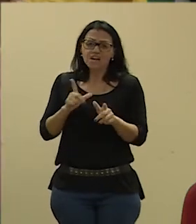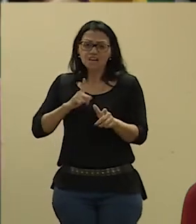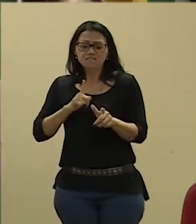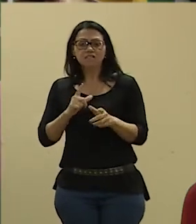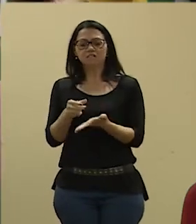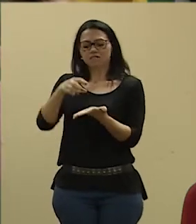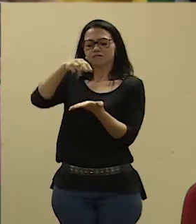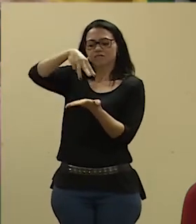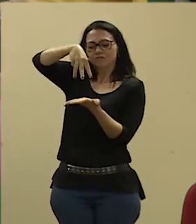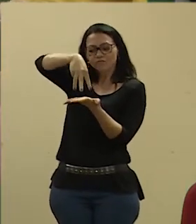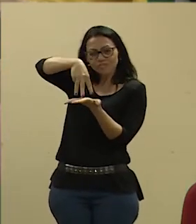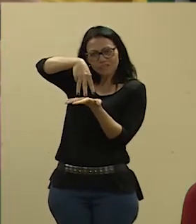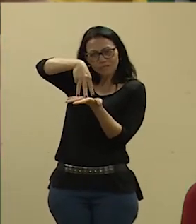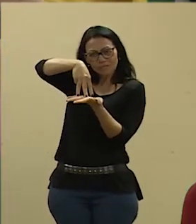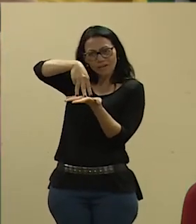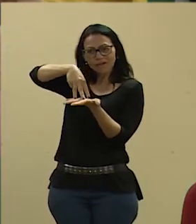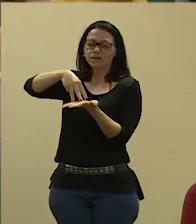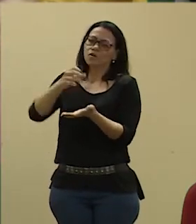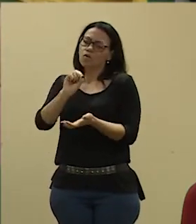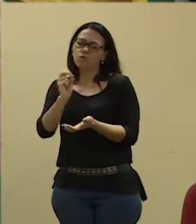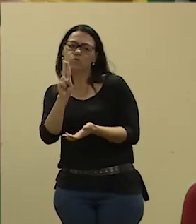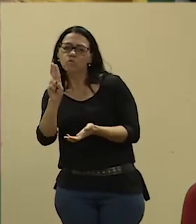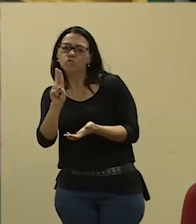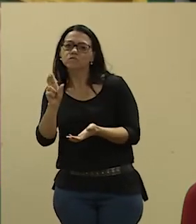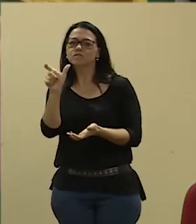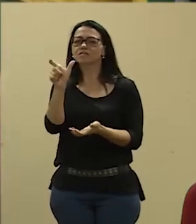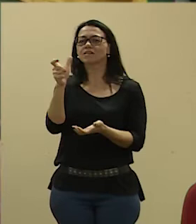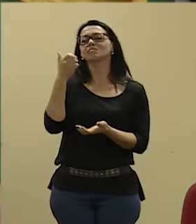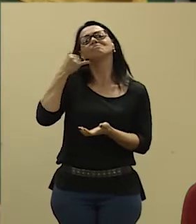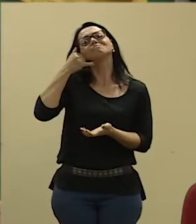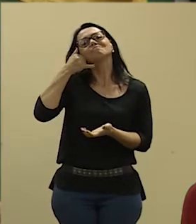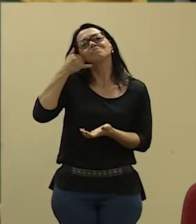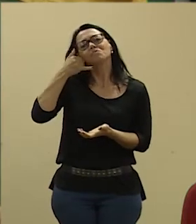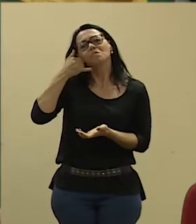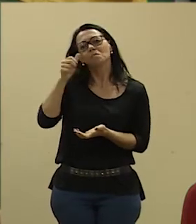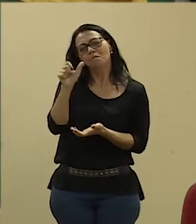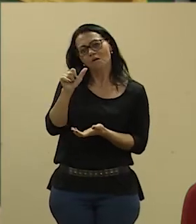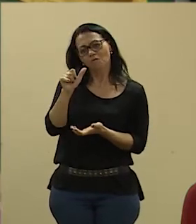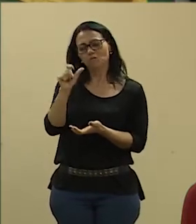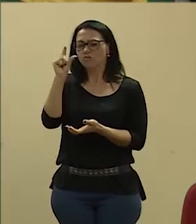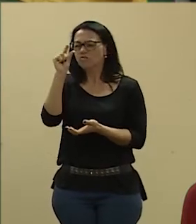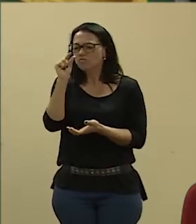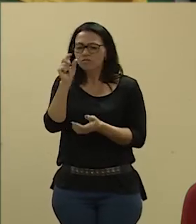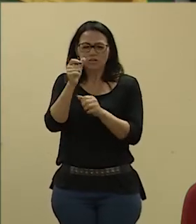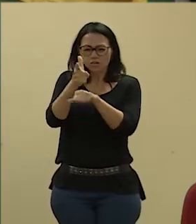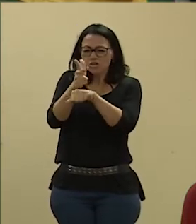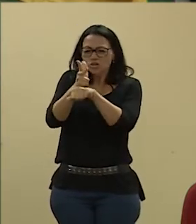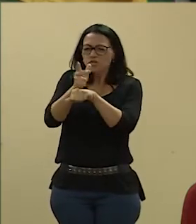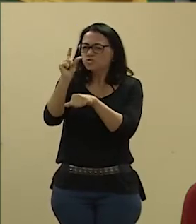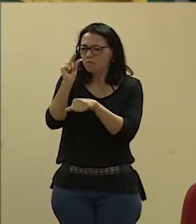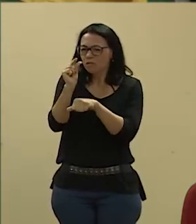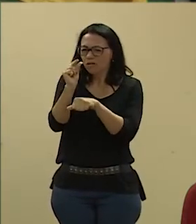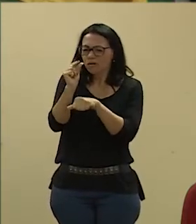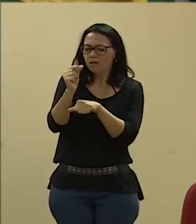nada impede que você usa também o celular na mão é talvez vai ter uma dificuldade um pouco maior mas foram esses vídeos curtos introdução a um tema por exemplo acha que